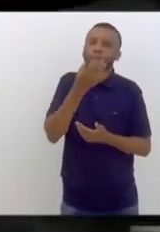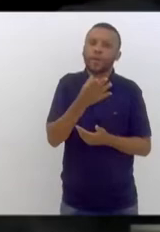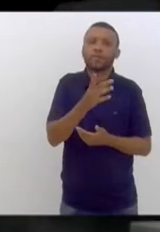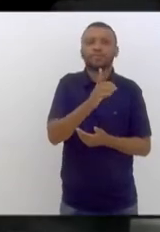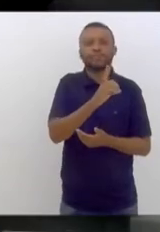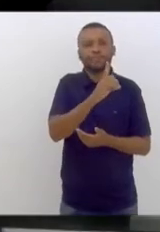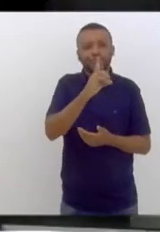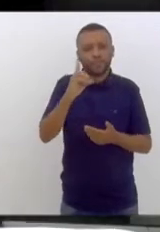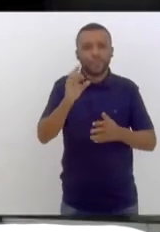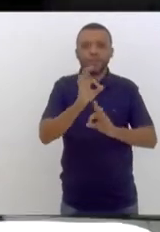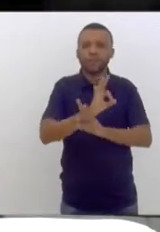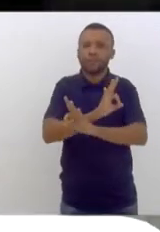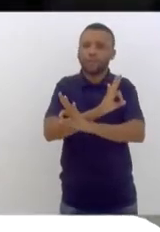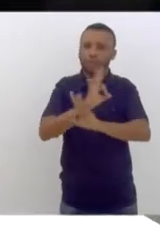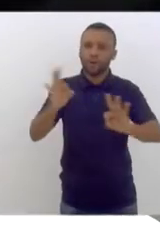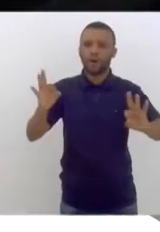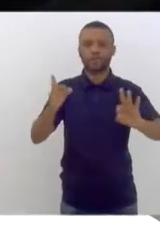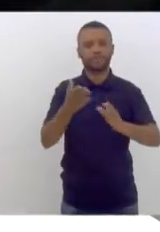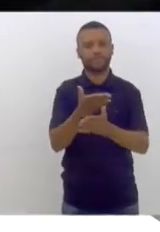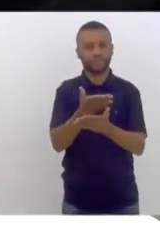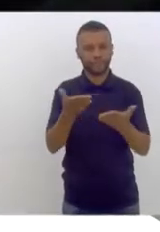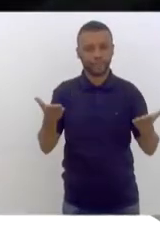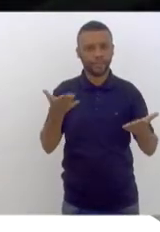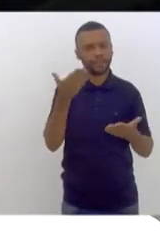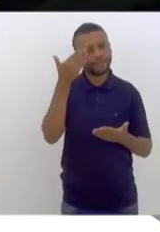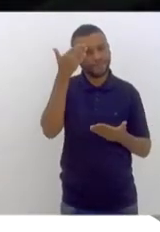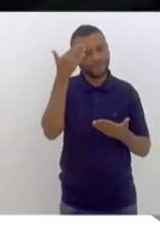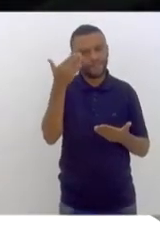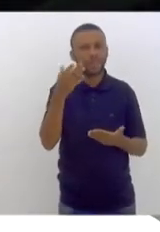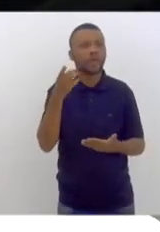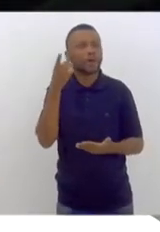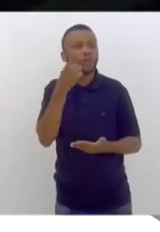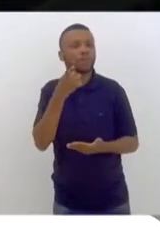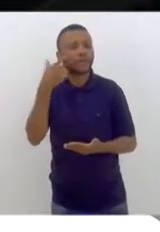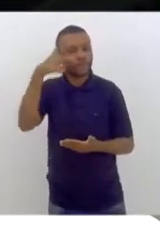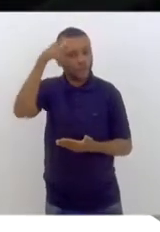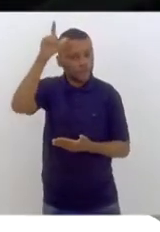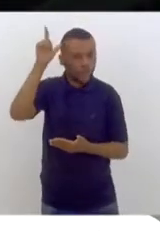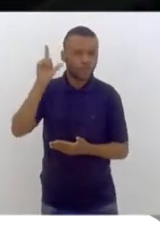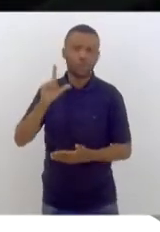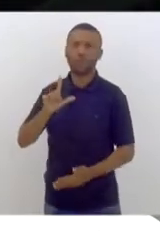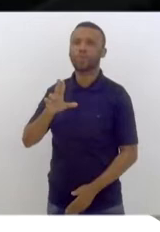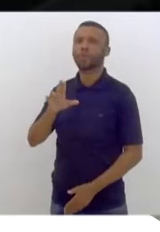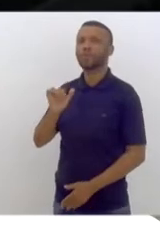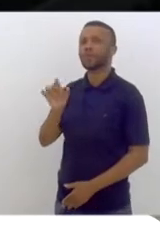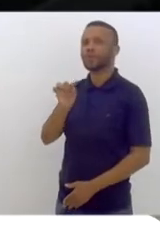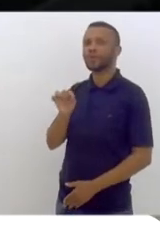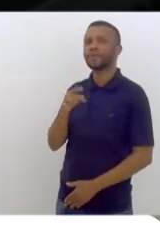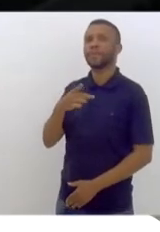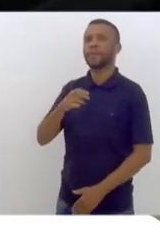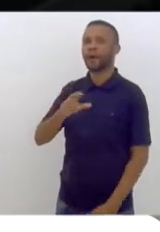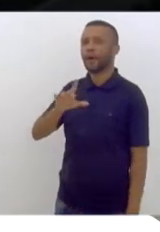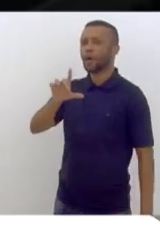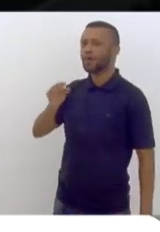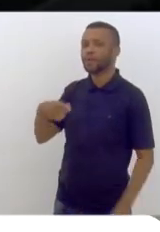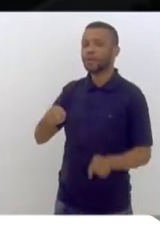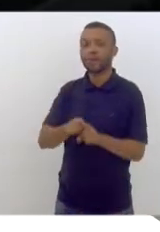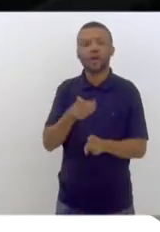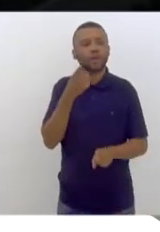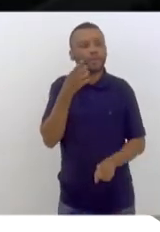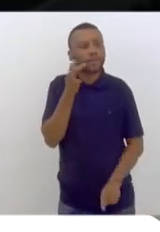desejar um ótimo dia para todos vocês, agradecer ao deputado Luiz Paulo e ao deputado Flávio